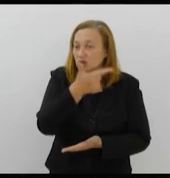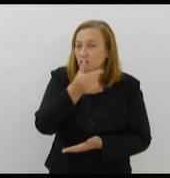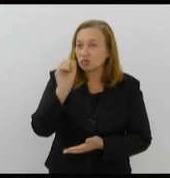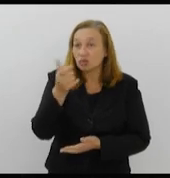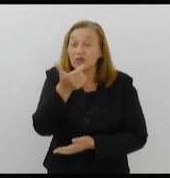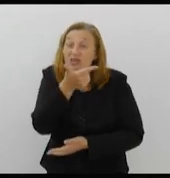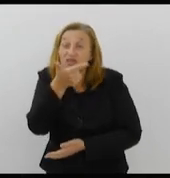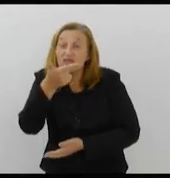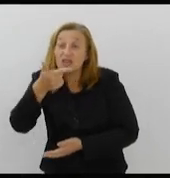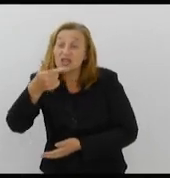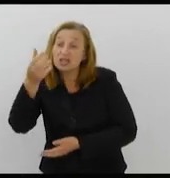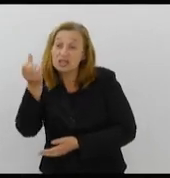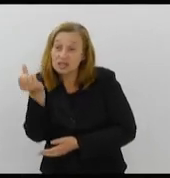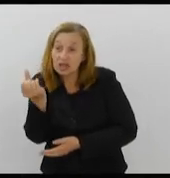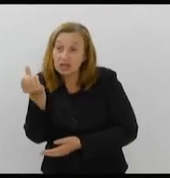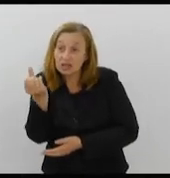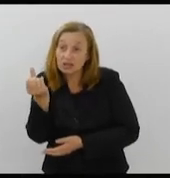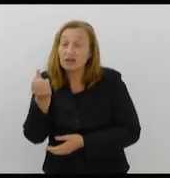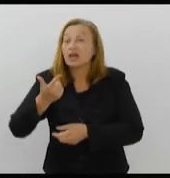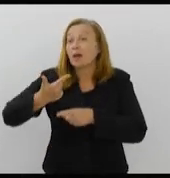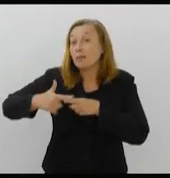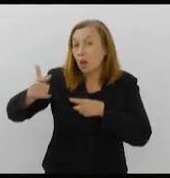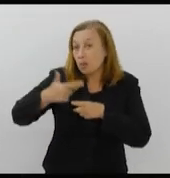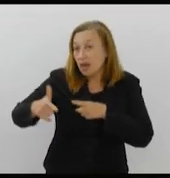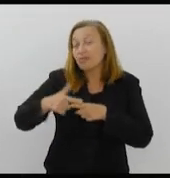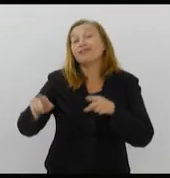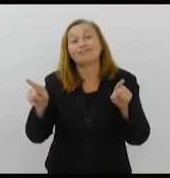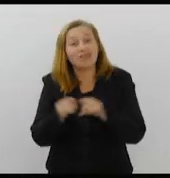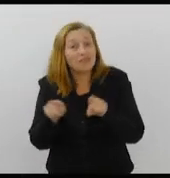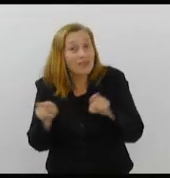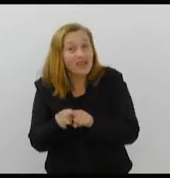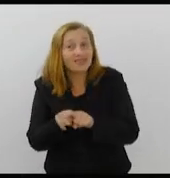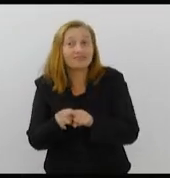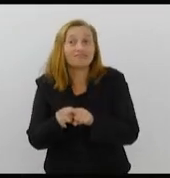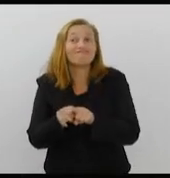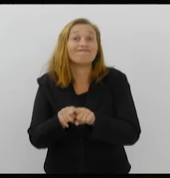2016, em 2026, vai ter problema com isso também.